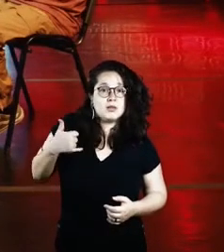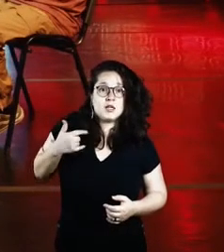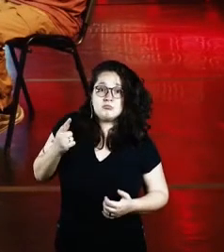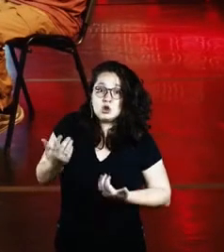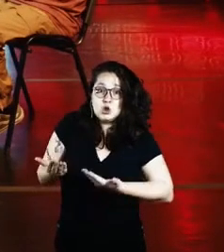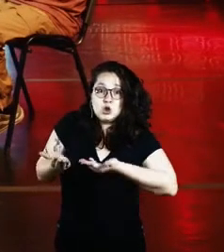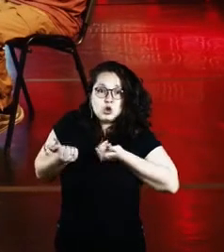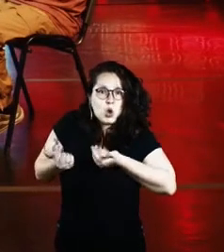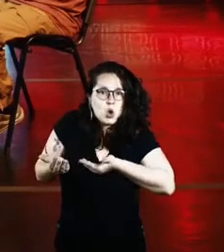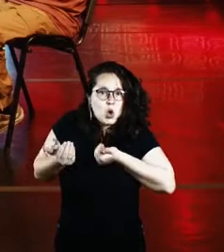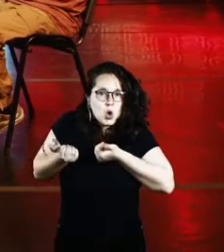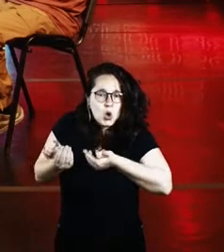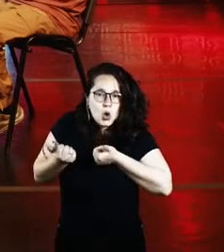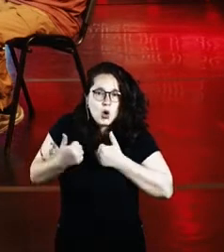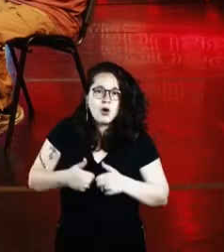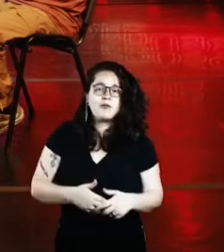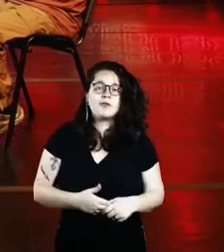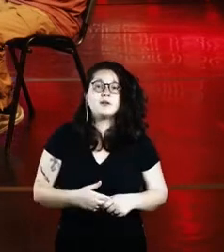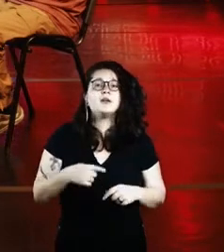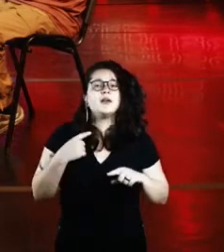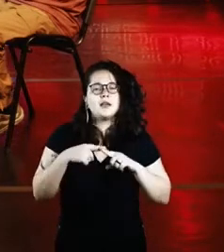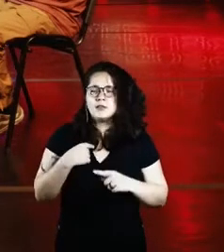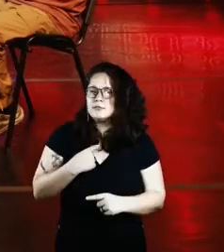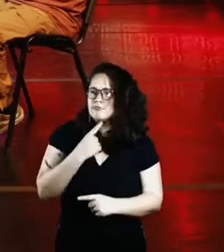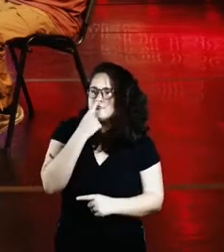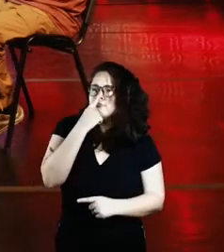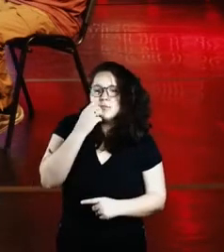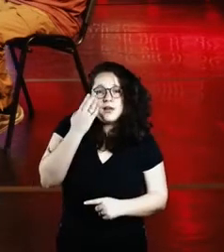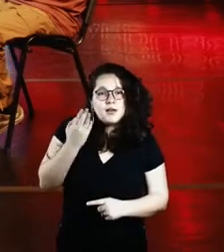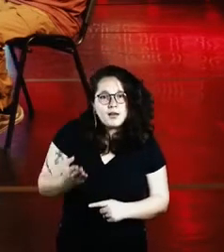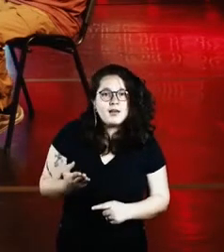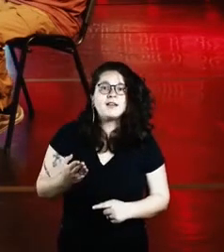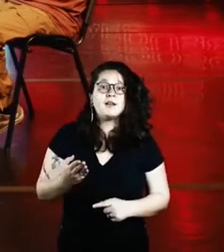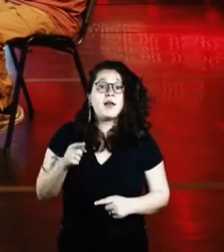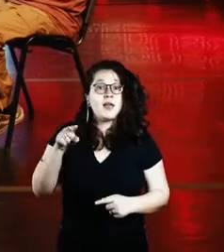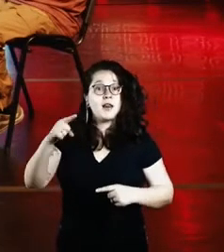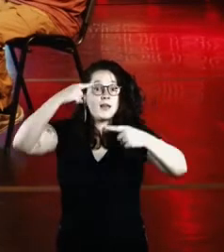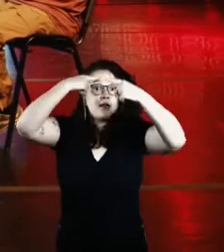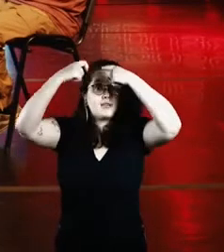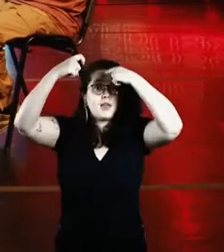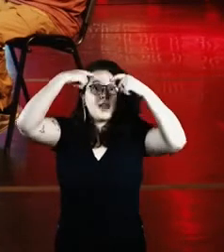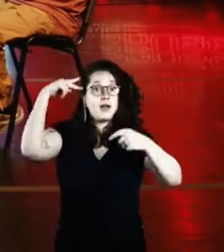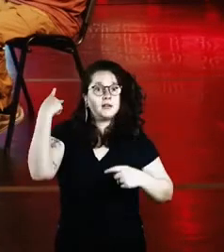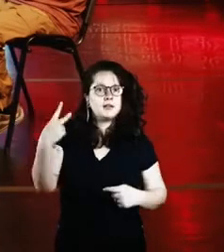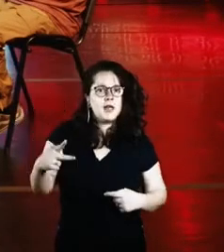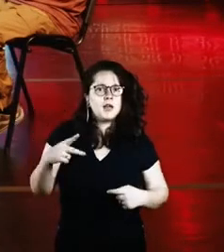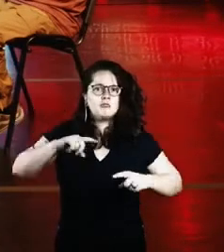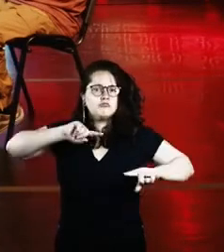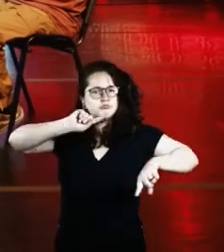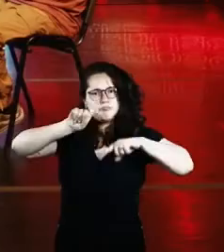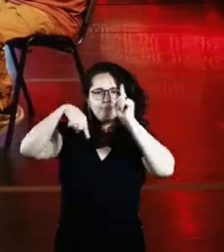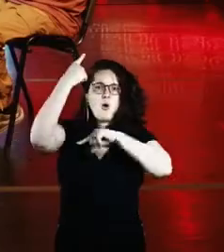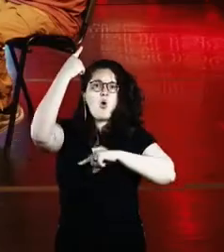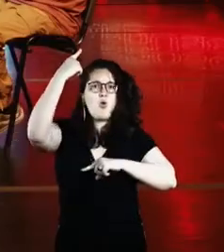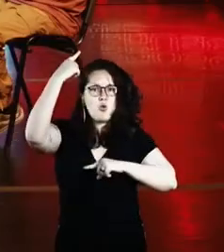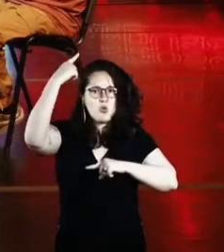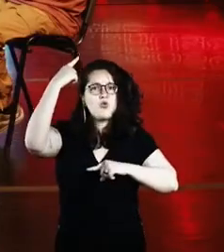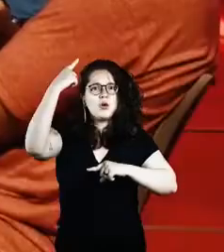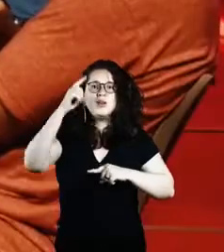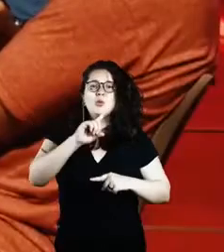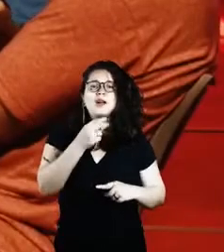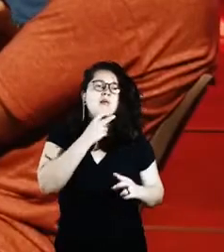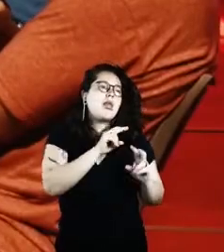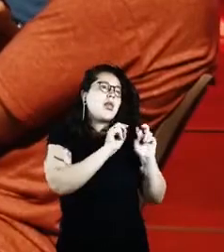muito cedo, tá? Porque a gente se identificava muito com ele, o Região Abissal, porque as ideias dele eram ideias avançadas. A gente não ficava aquela preso num